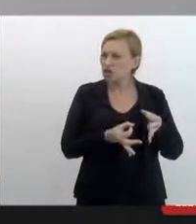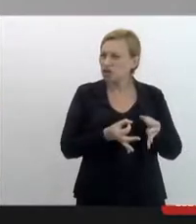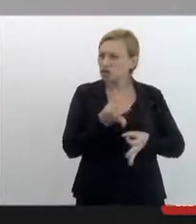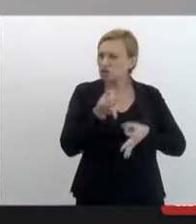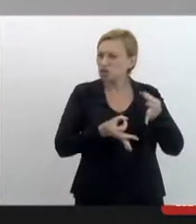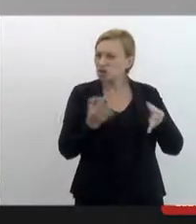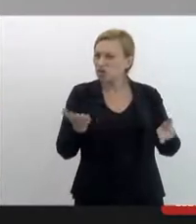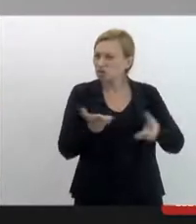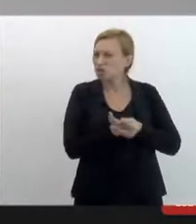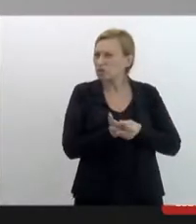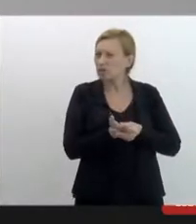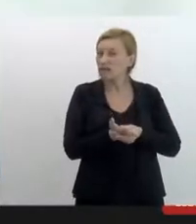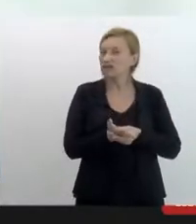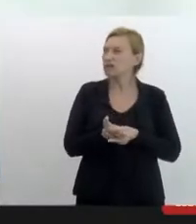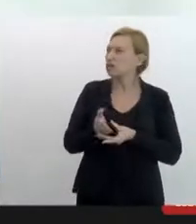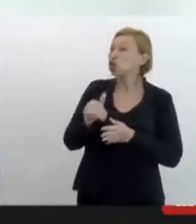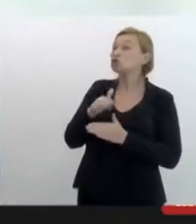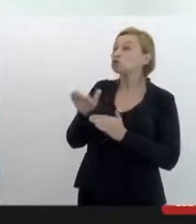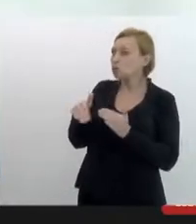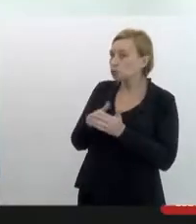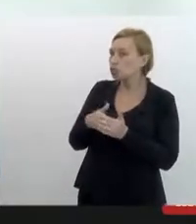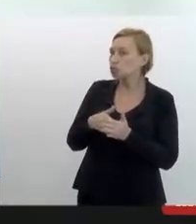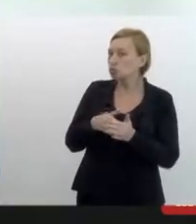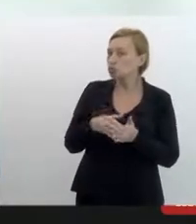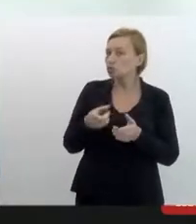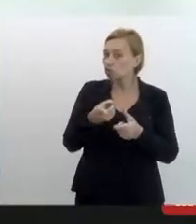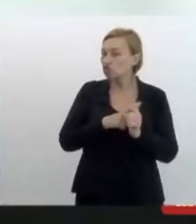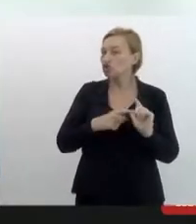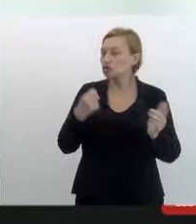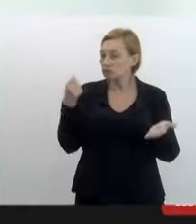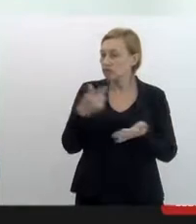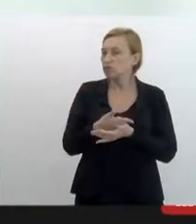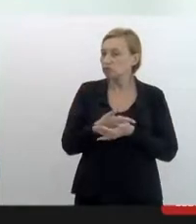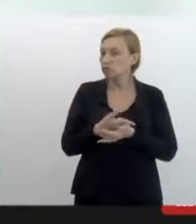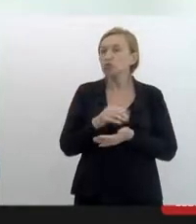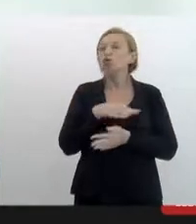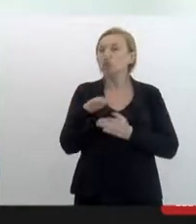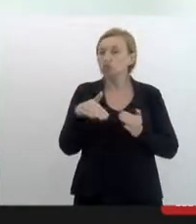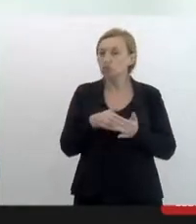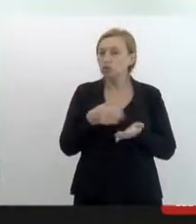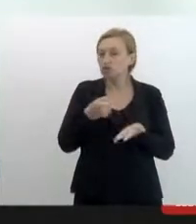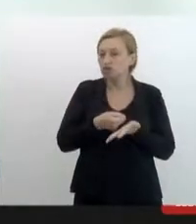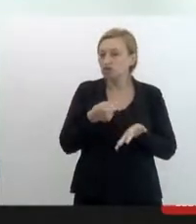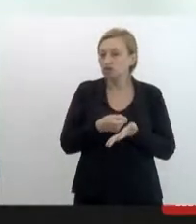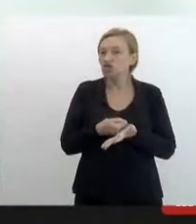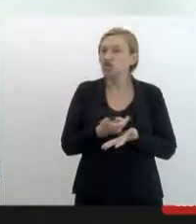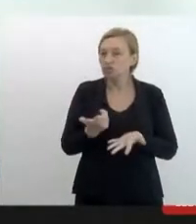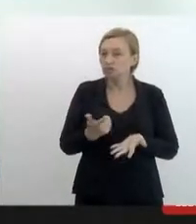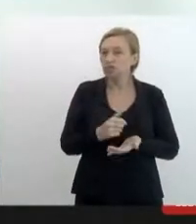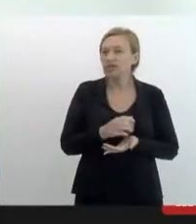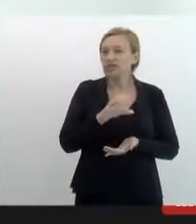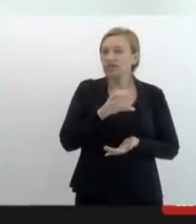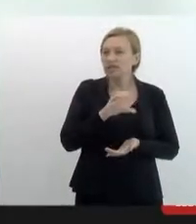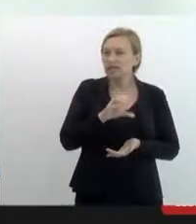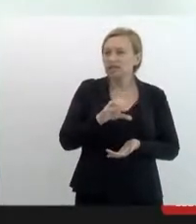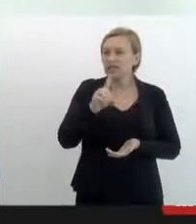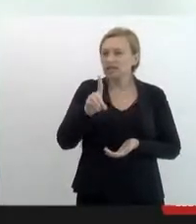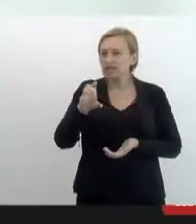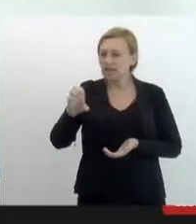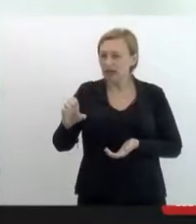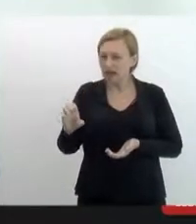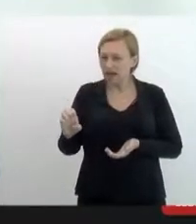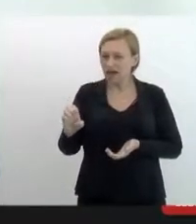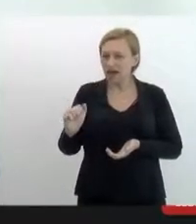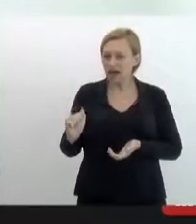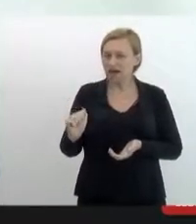são? Todos são. Está escrito em dívida ativa, todos estão contestados, senão não tem CDA. CDA é certificado de dívida ativa